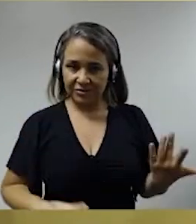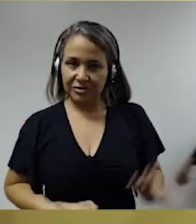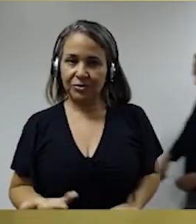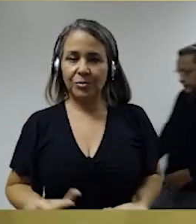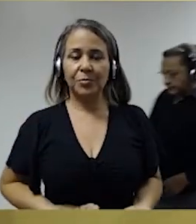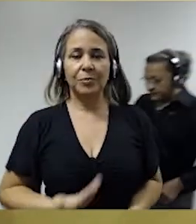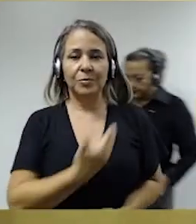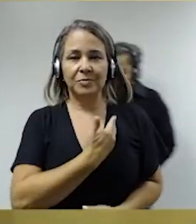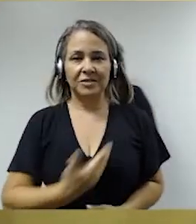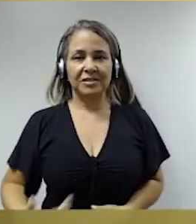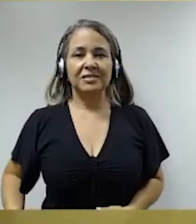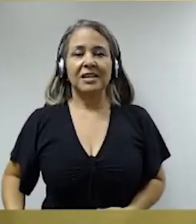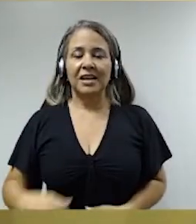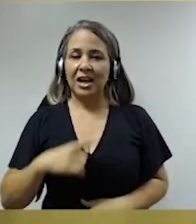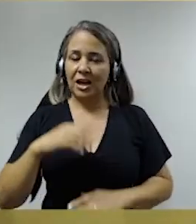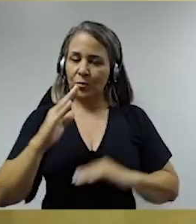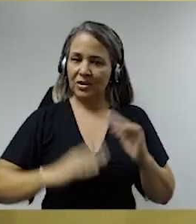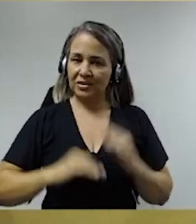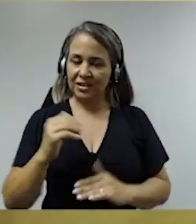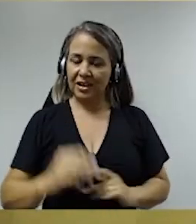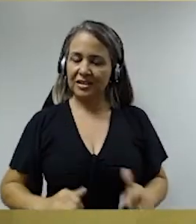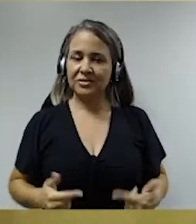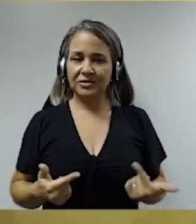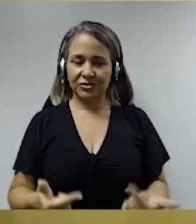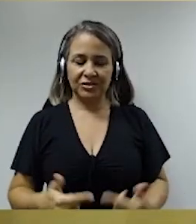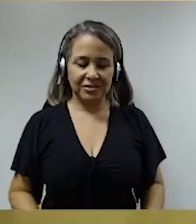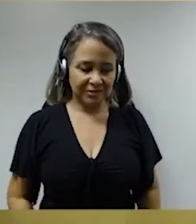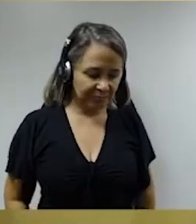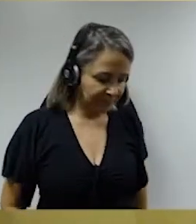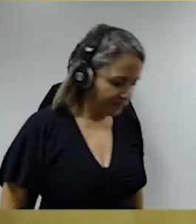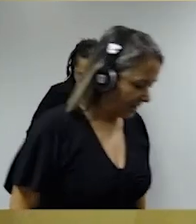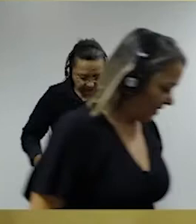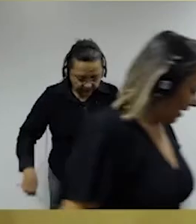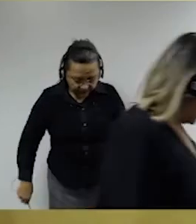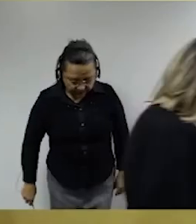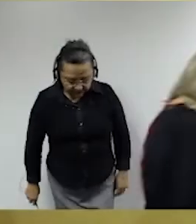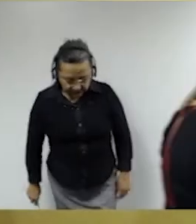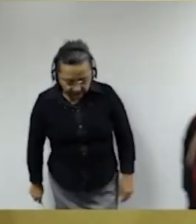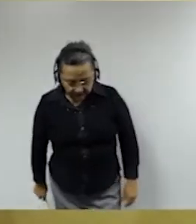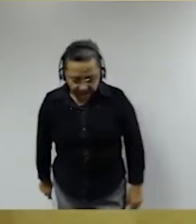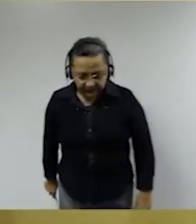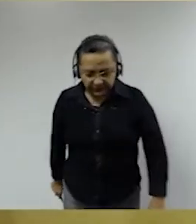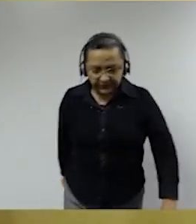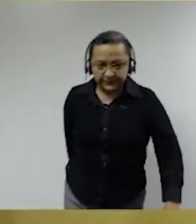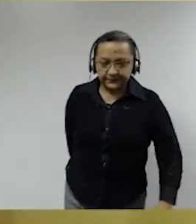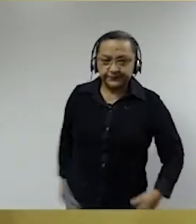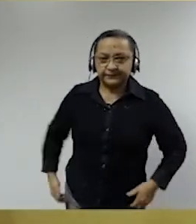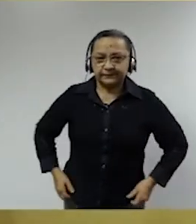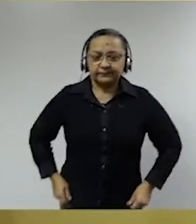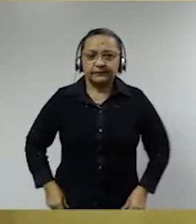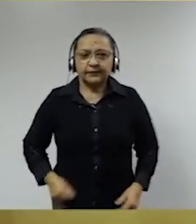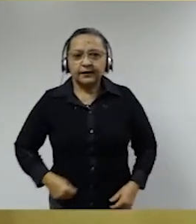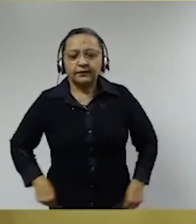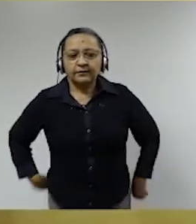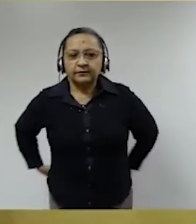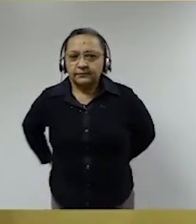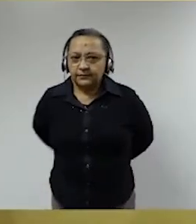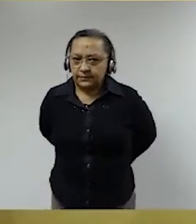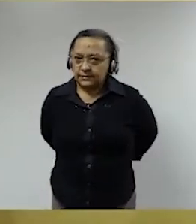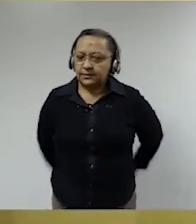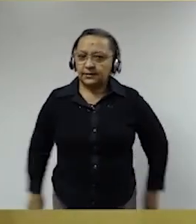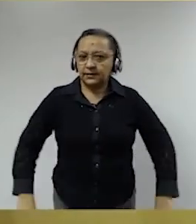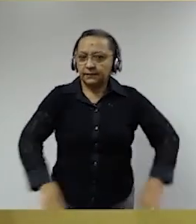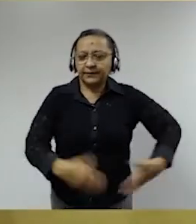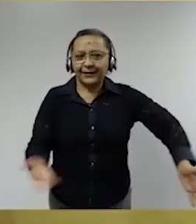seu mistério com a qualidade e a dedicação que vocês fazem, e eu né, abuso da nossa proximidade para chamá-los